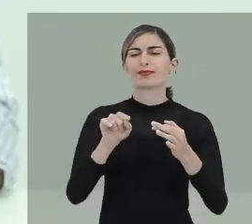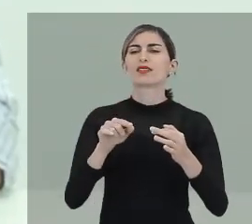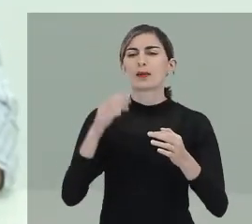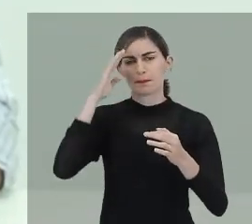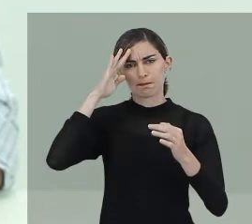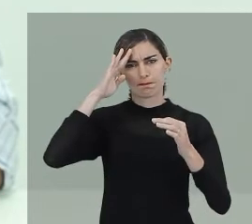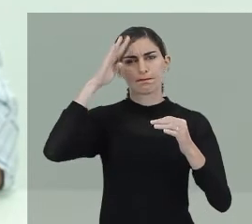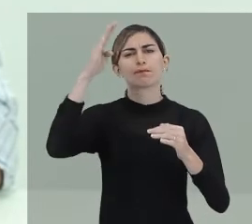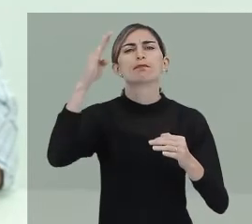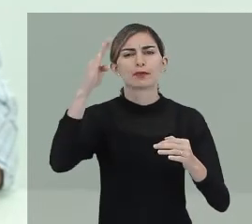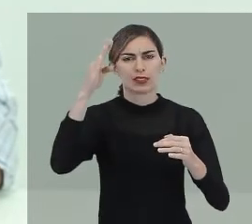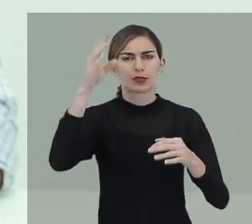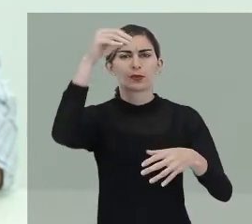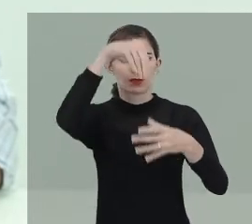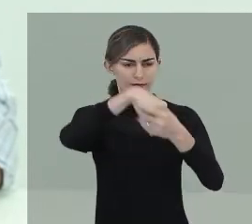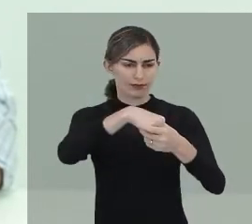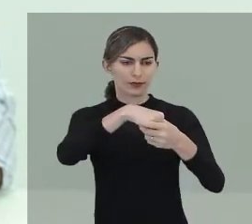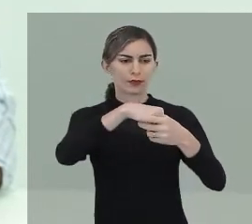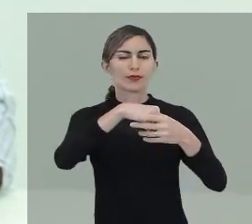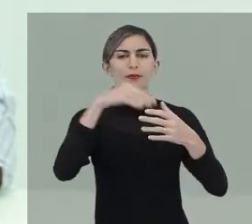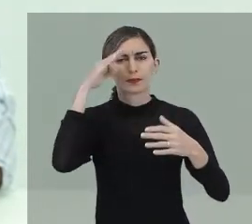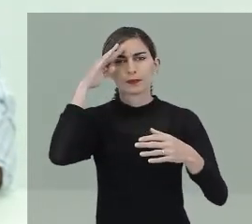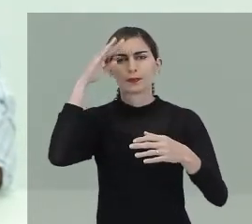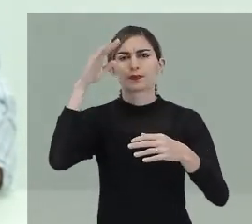uma das principais classes